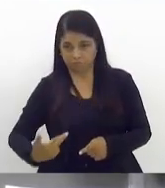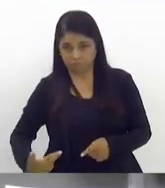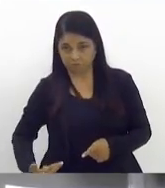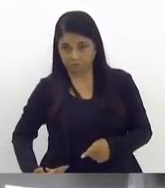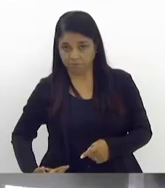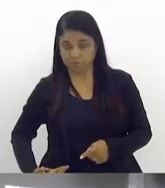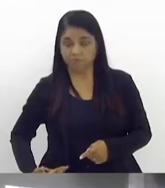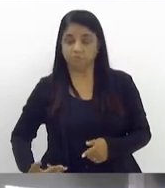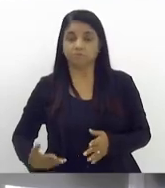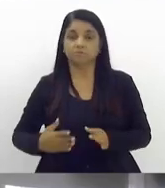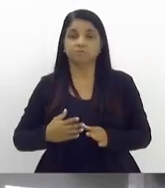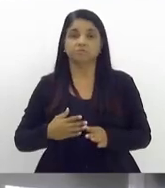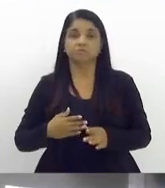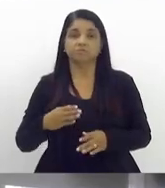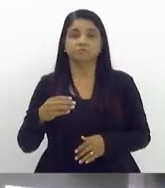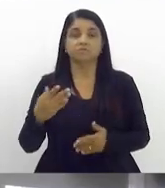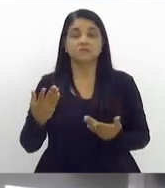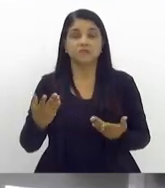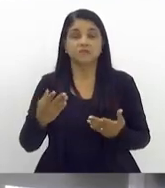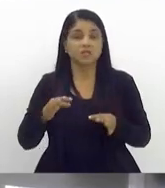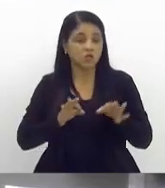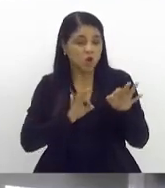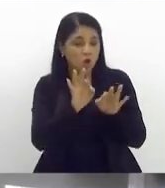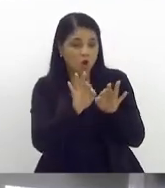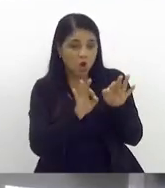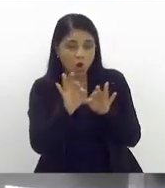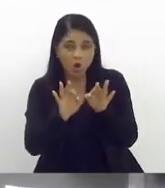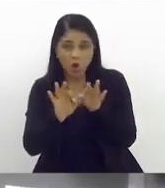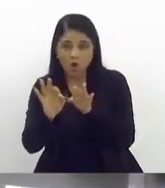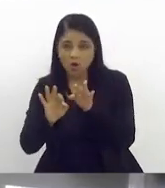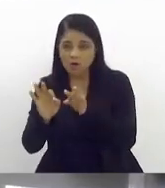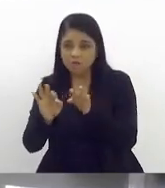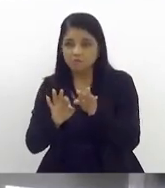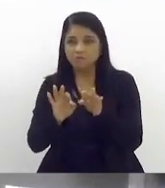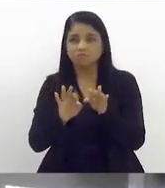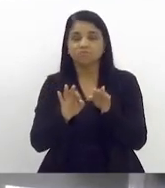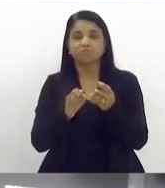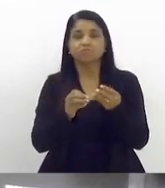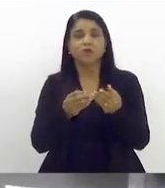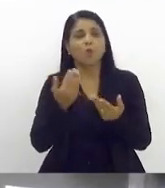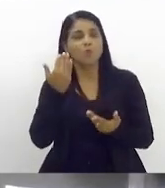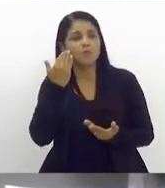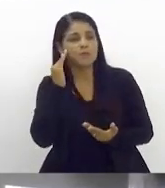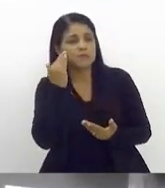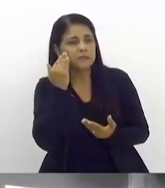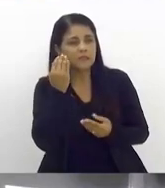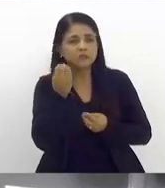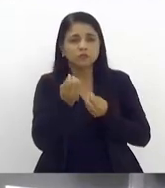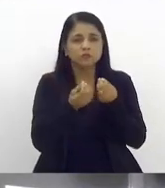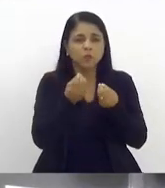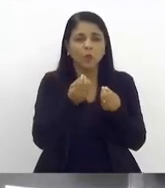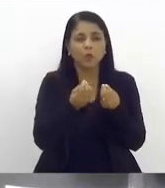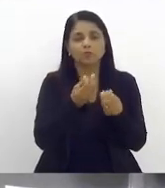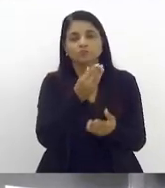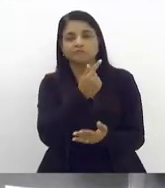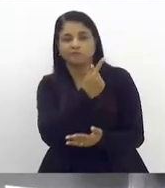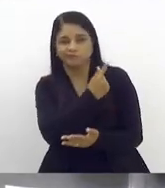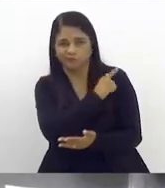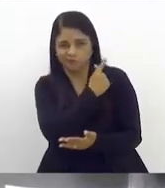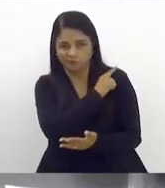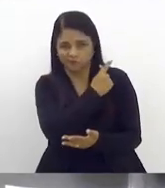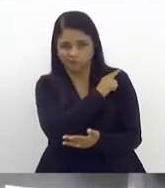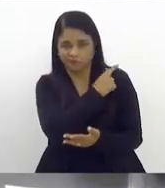estrutura organizacional, quer dizer, a forma como ele entende que deva ser, né, feita a sua gestão, é